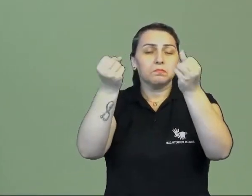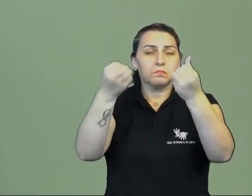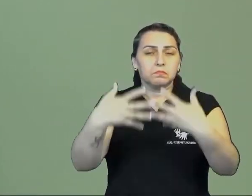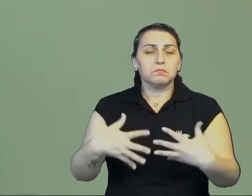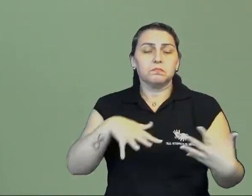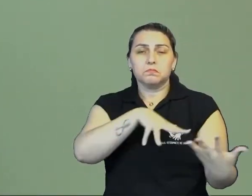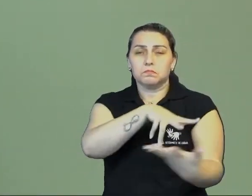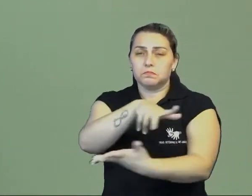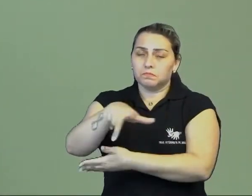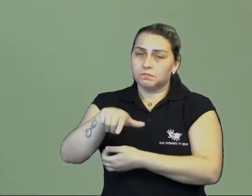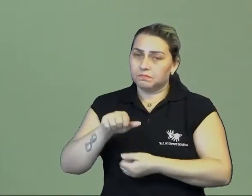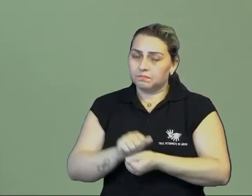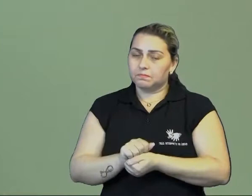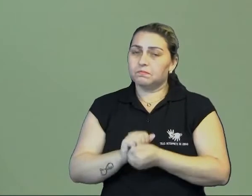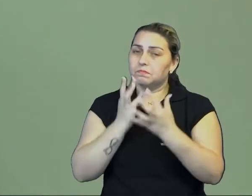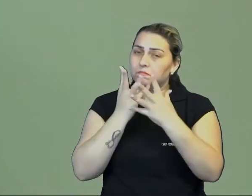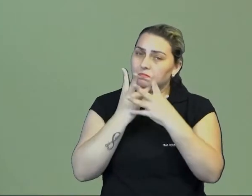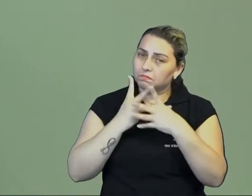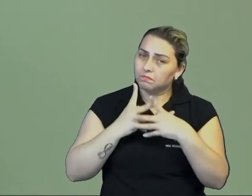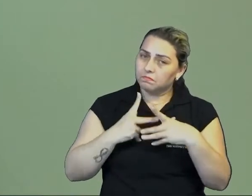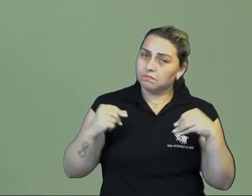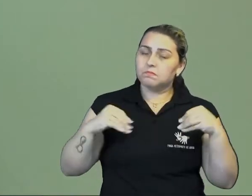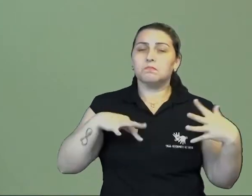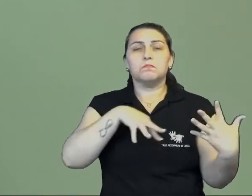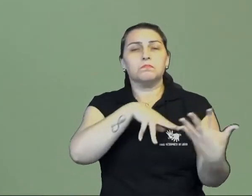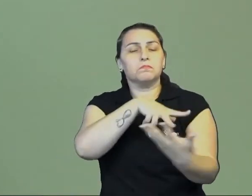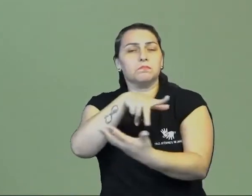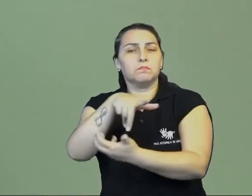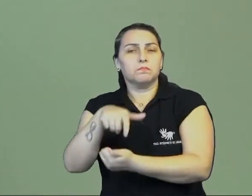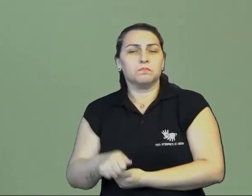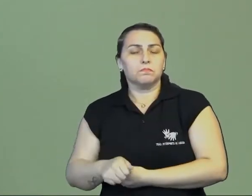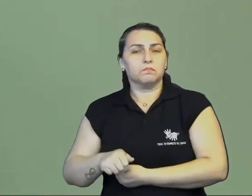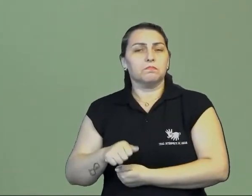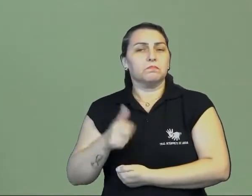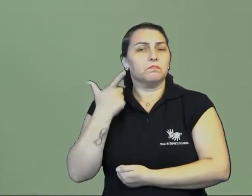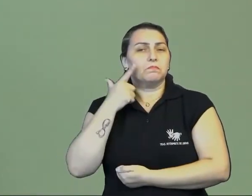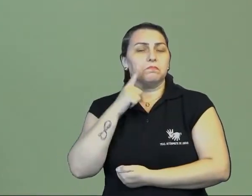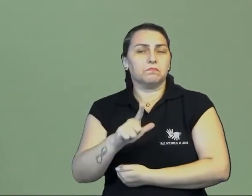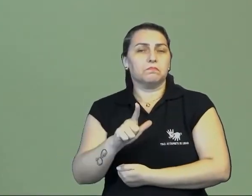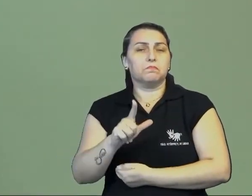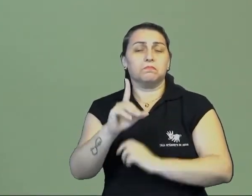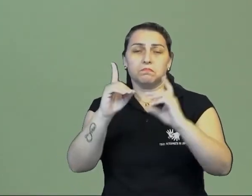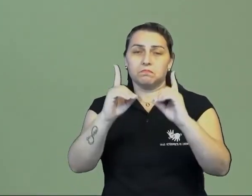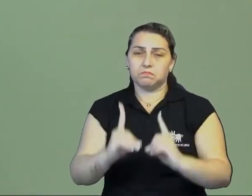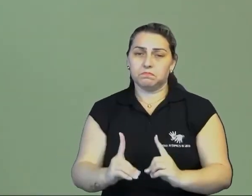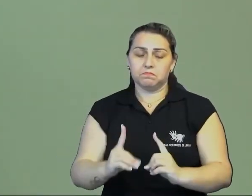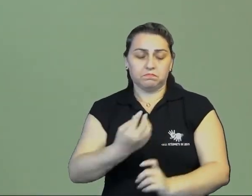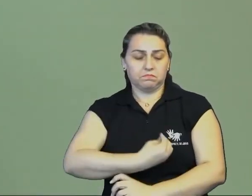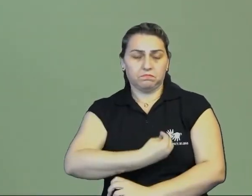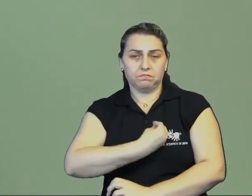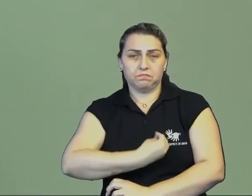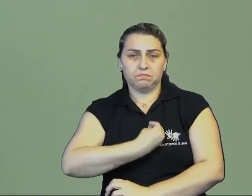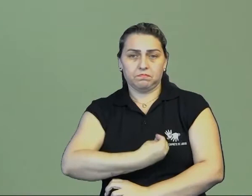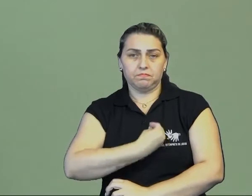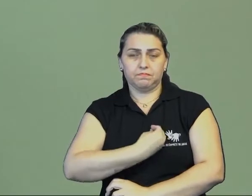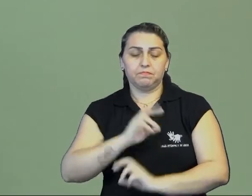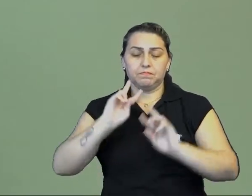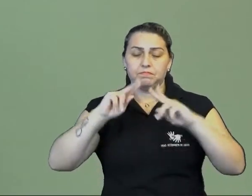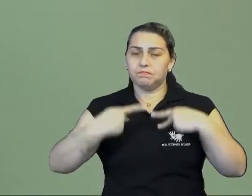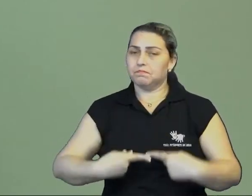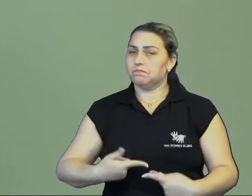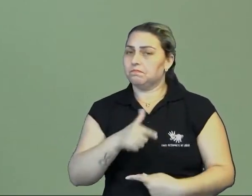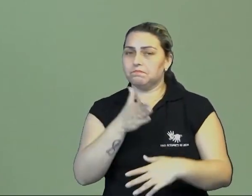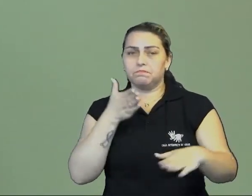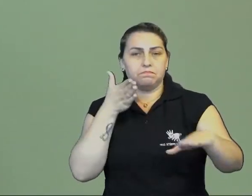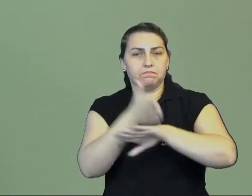mundo suprassensível, um mundo onde os sentidos não podem alcançar, que os deuses estão ali, que o ser humano não tem